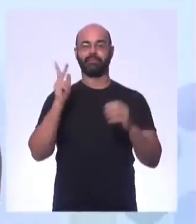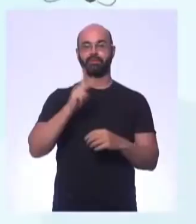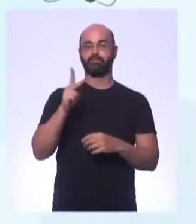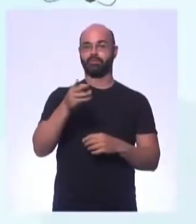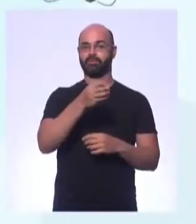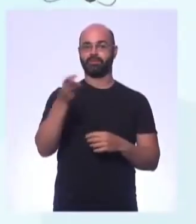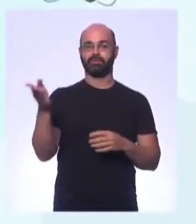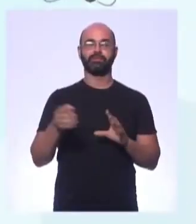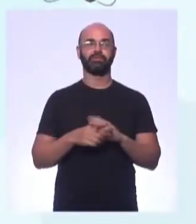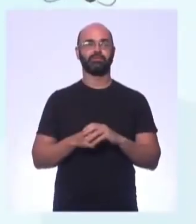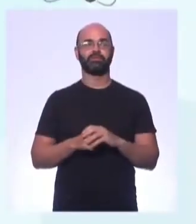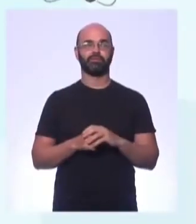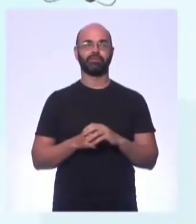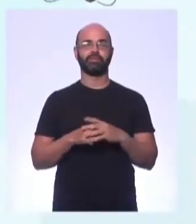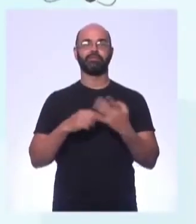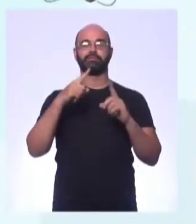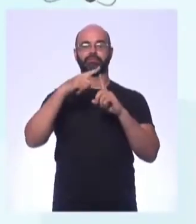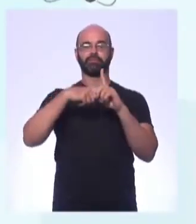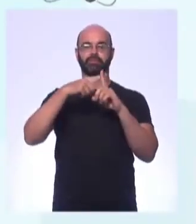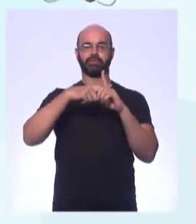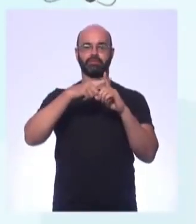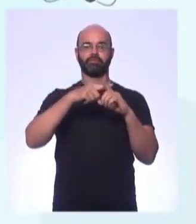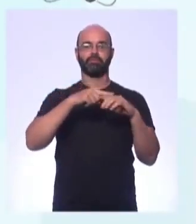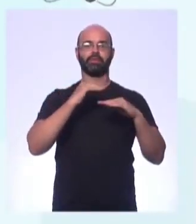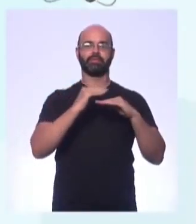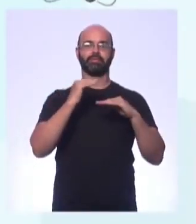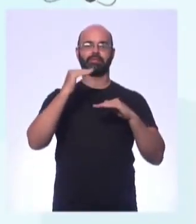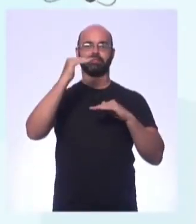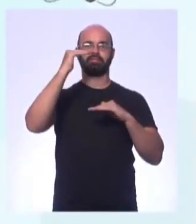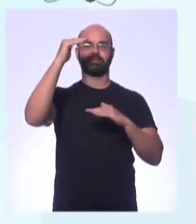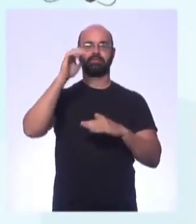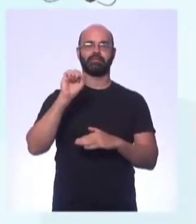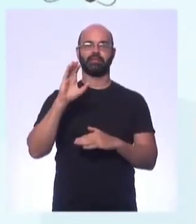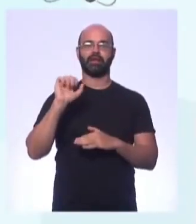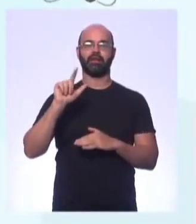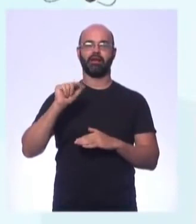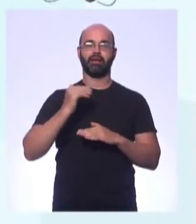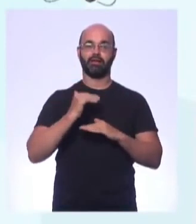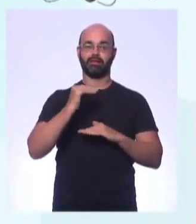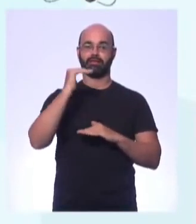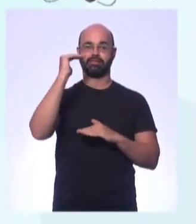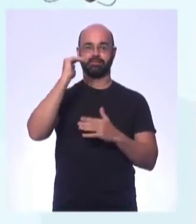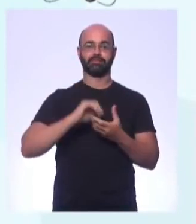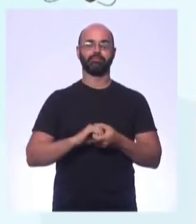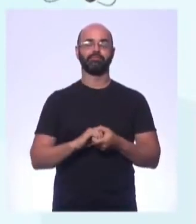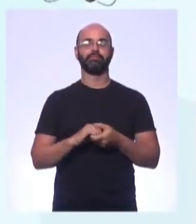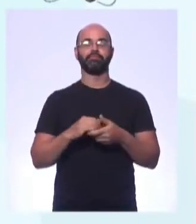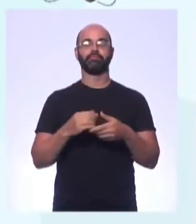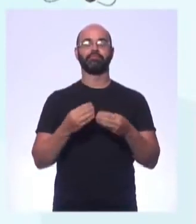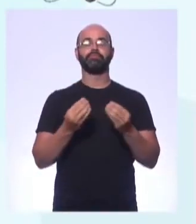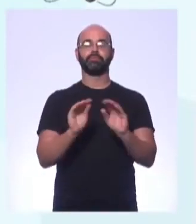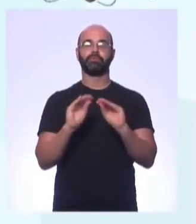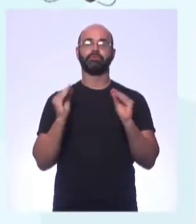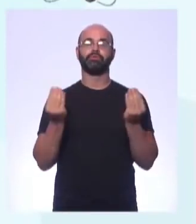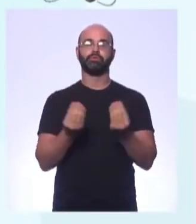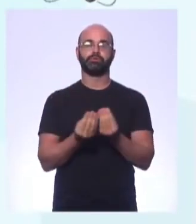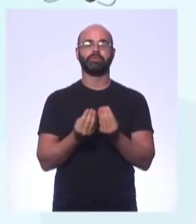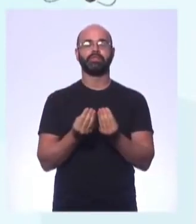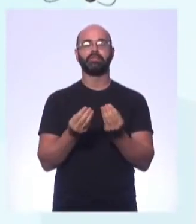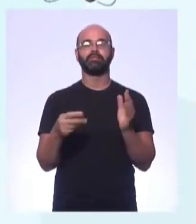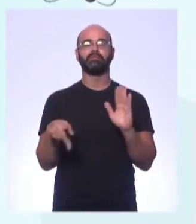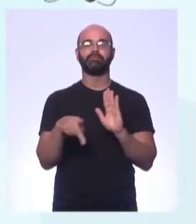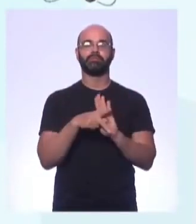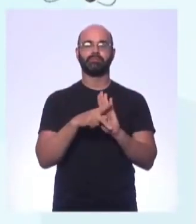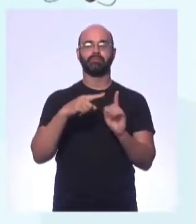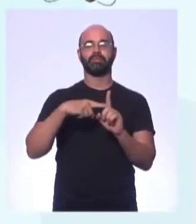Escalas termométricas, tá? Vamos falar um pouquinho das escalas termométricas, dos termômetros. Propriedades térmicas das substâncias, né, que é muito importante